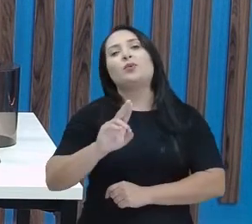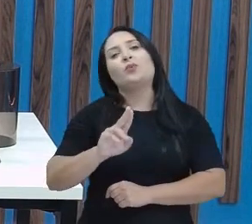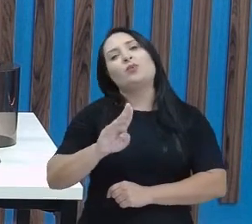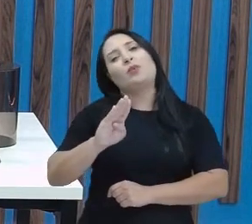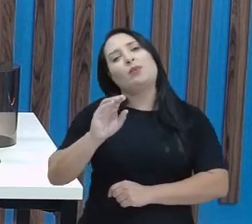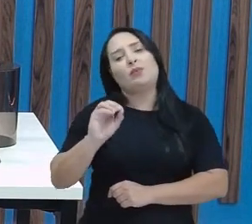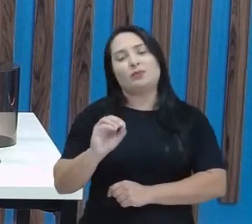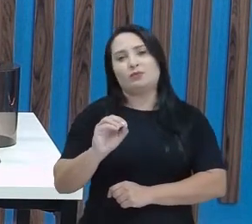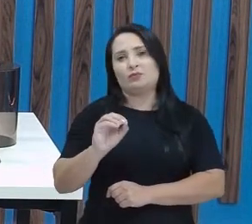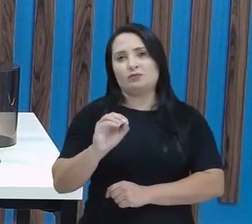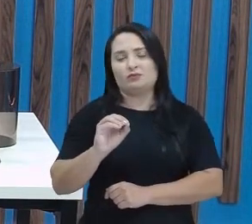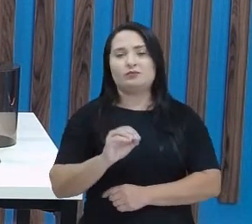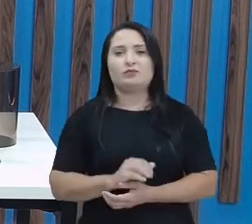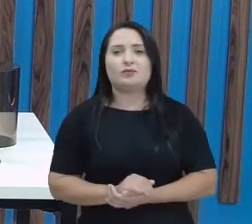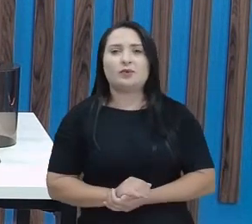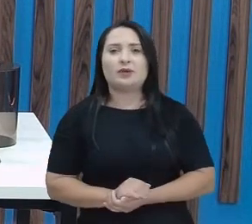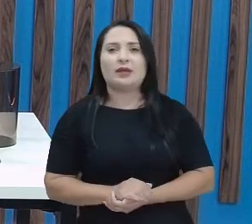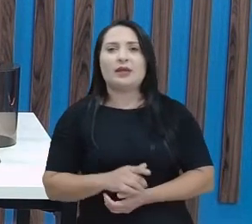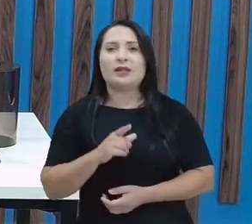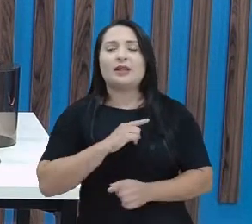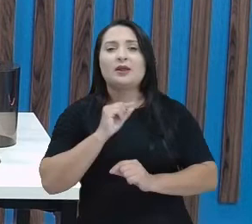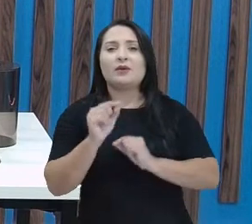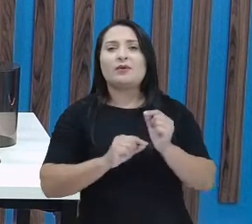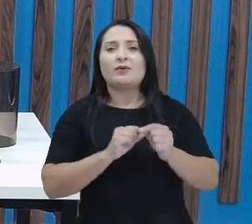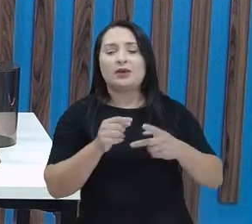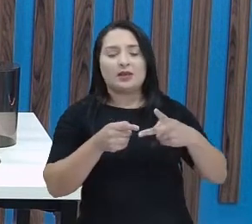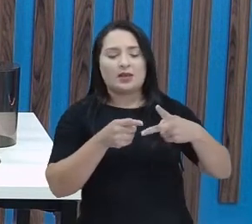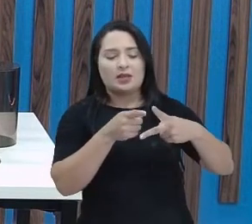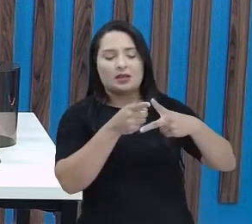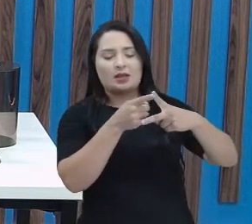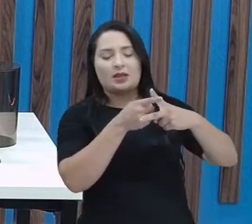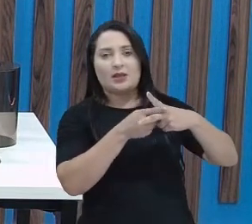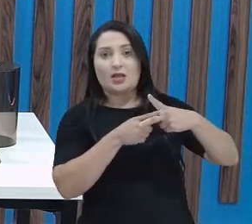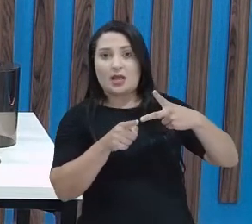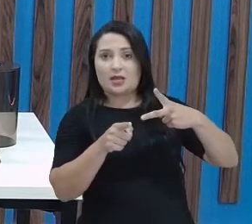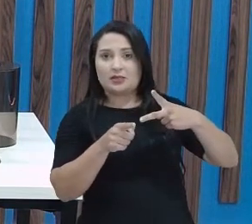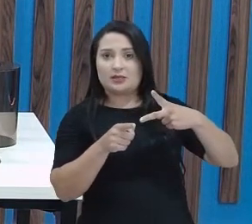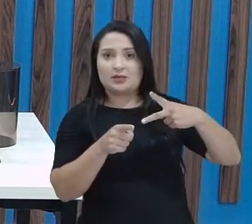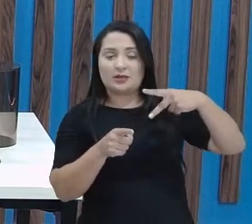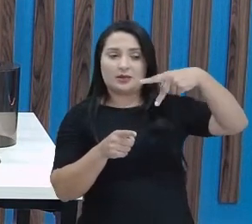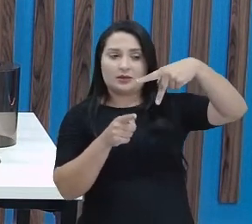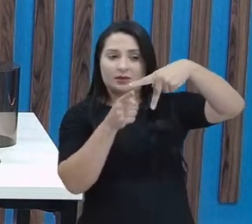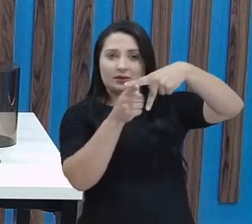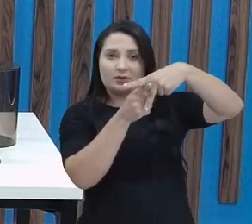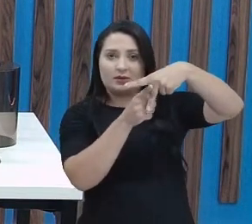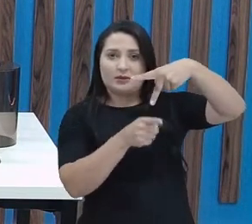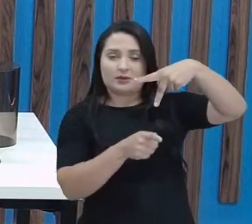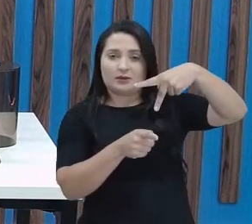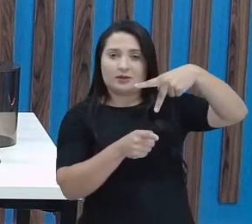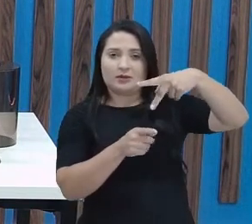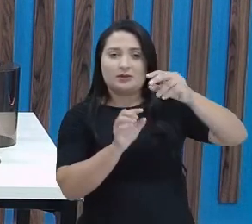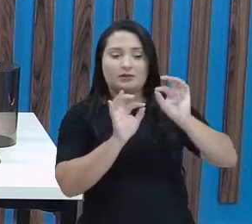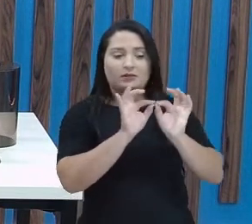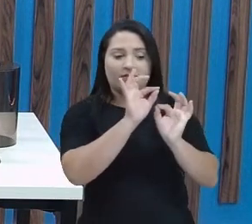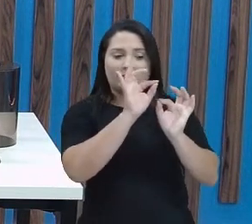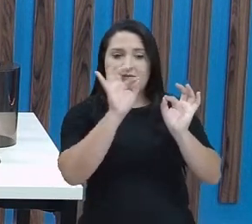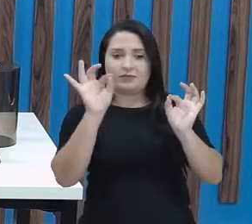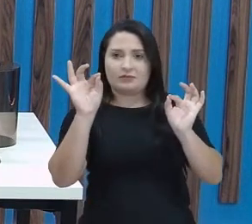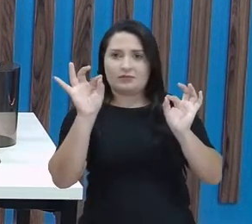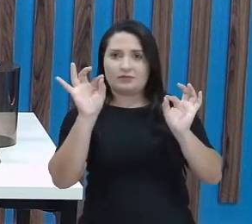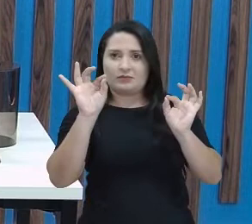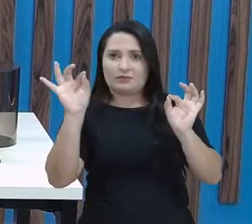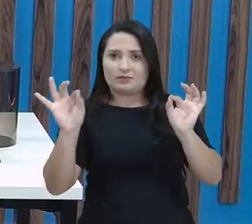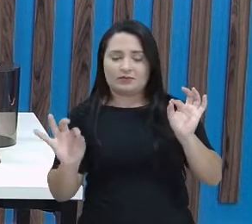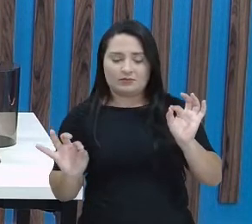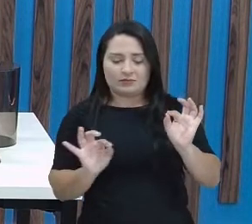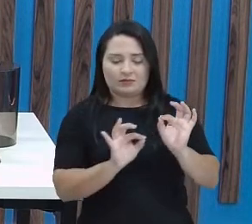Essa figura, ela tem as arestas, estão vendo aqui as arestas? É cada linha dessa, da